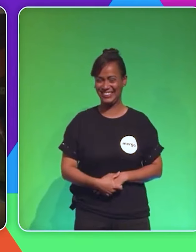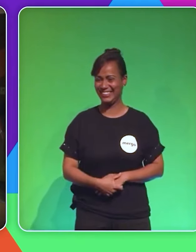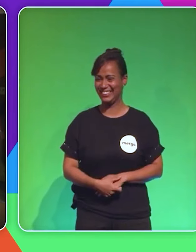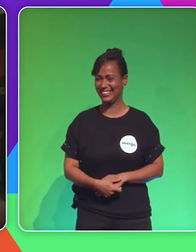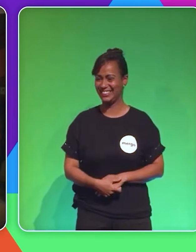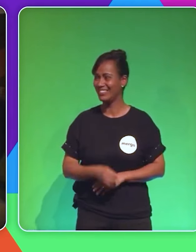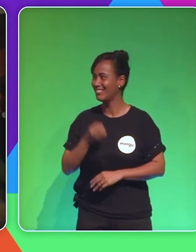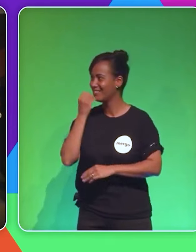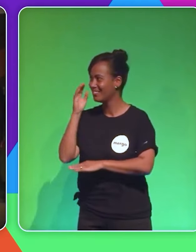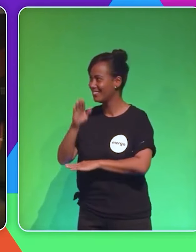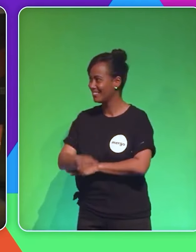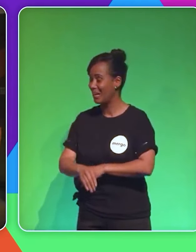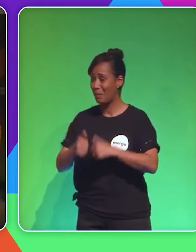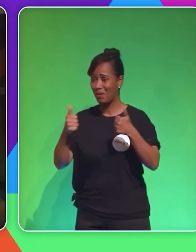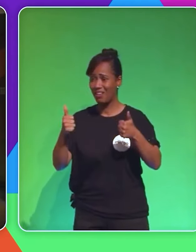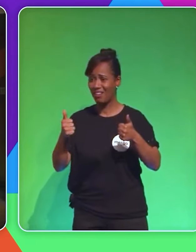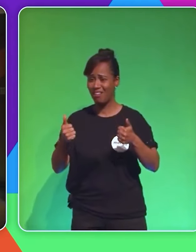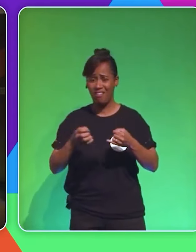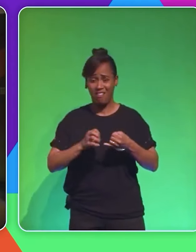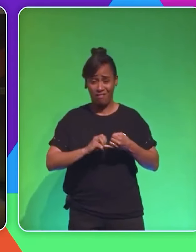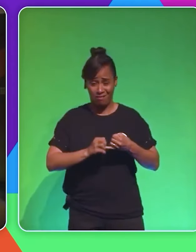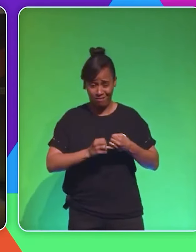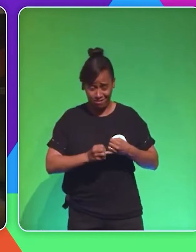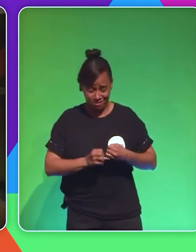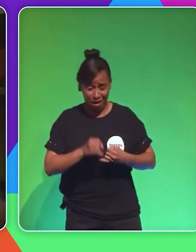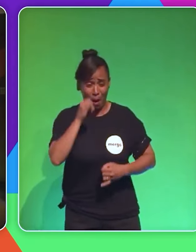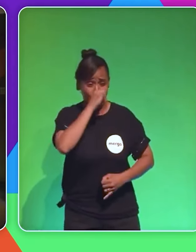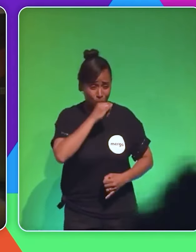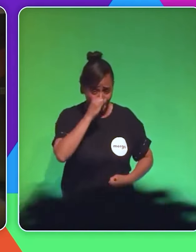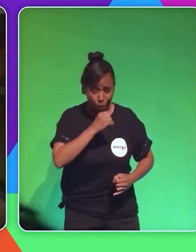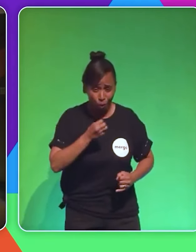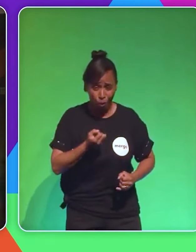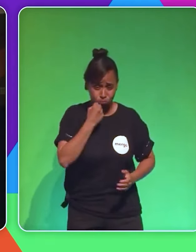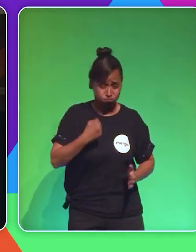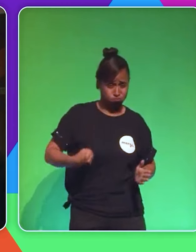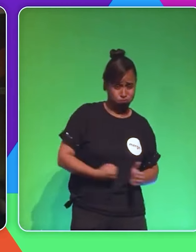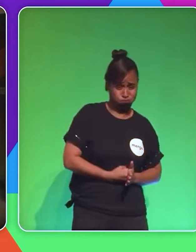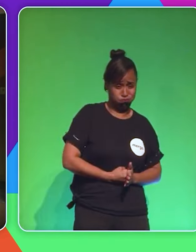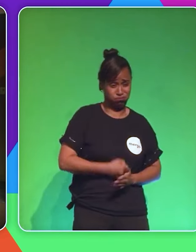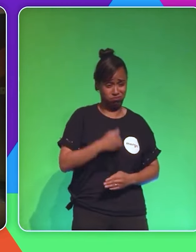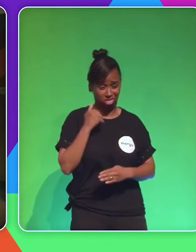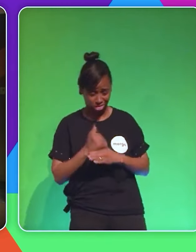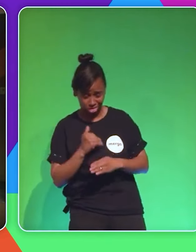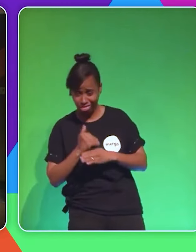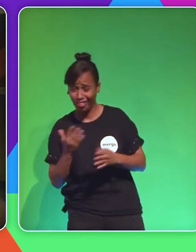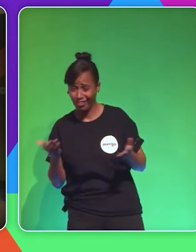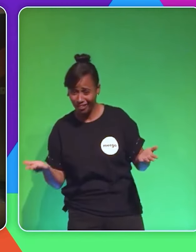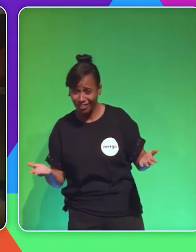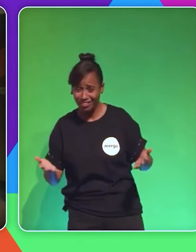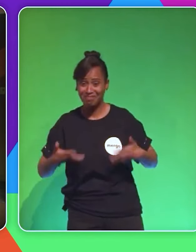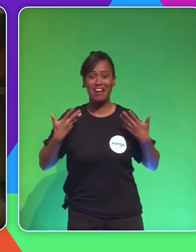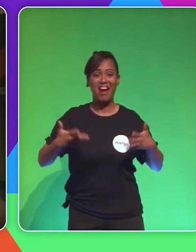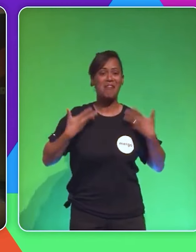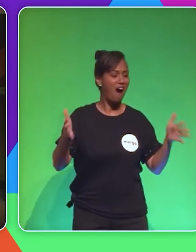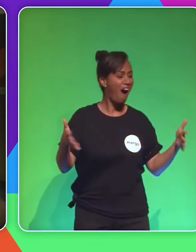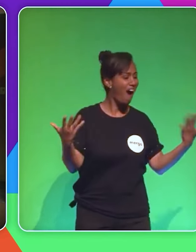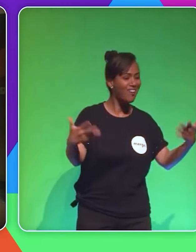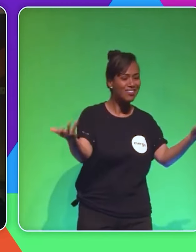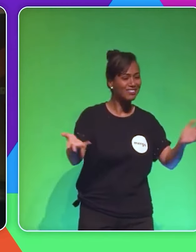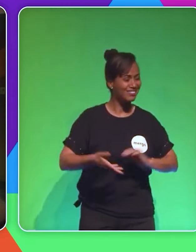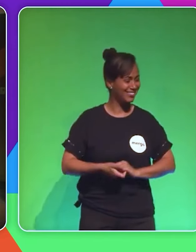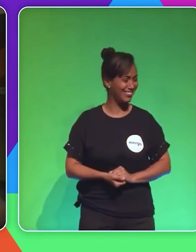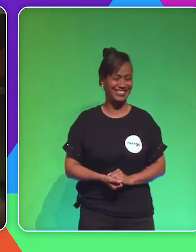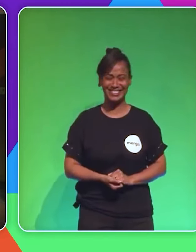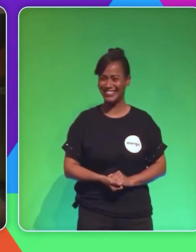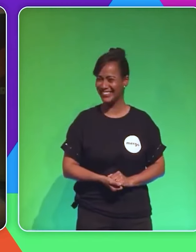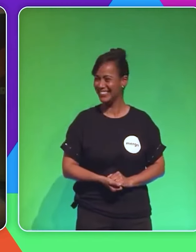tarde Vocês comeram feijoada dá um boa tarde mais forte aía tarde aí obrigado